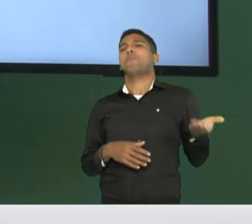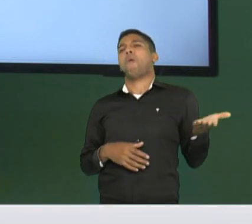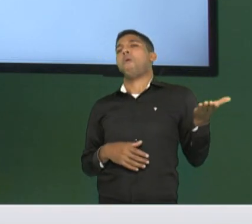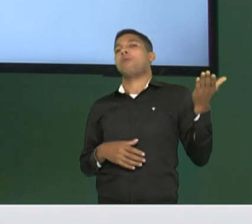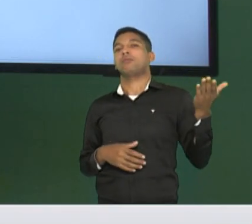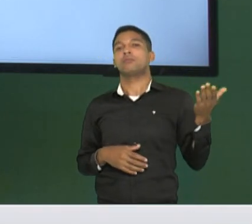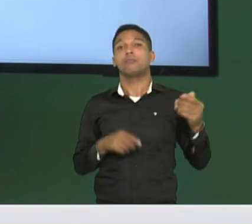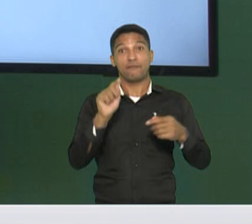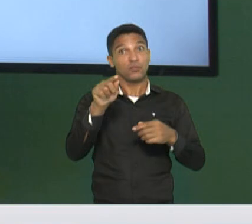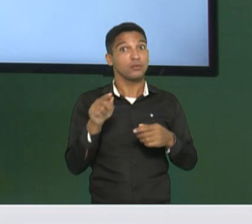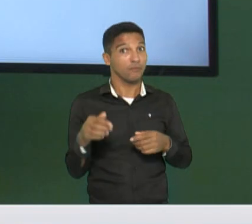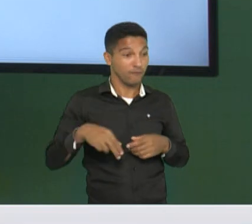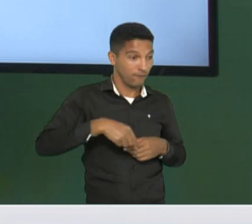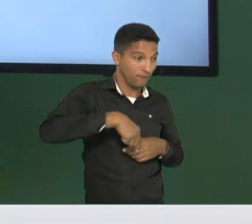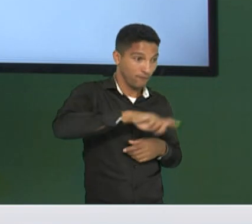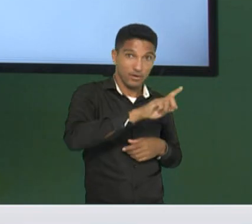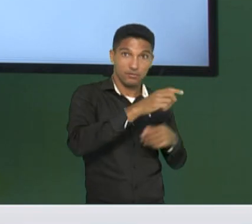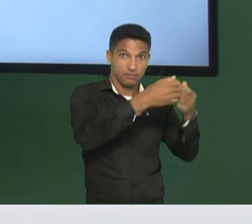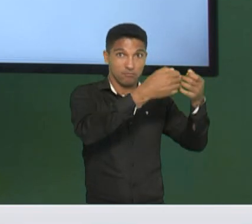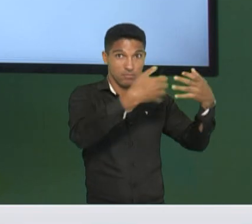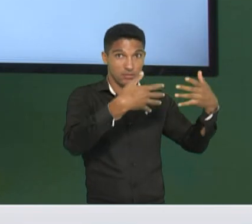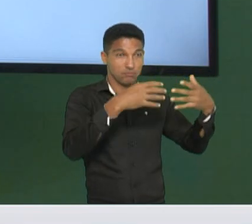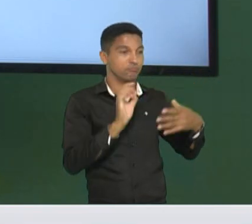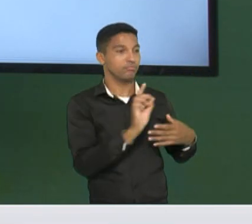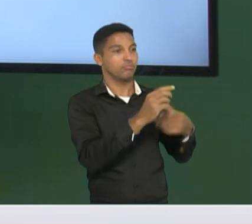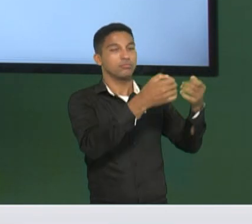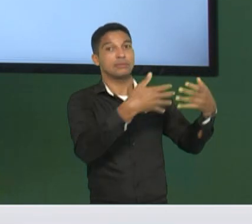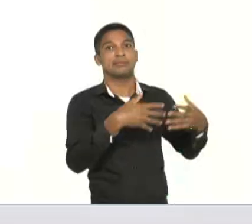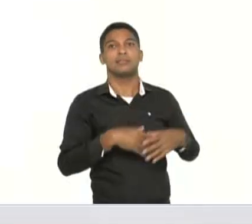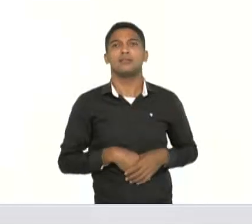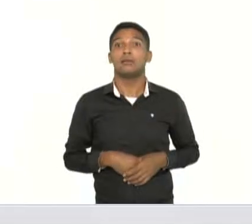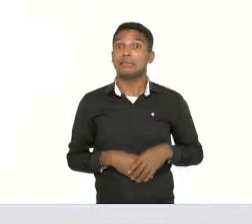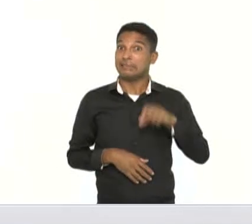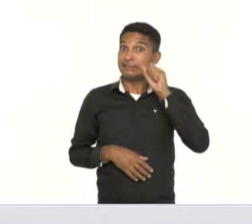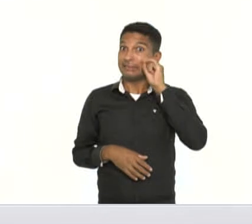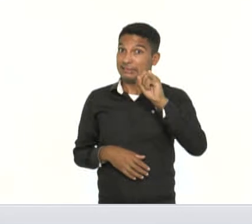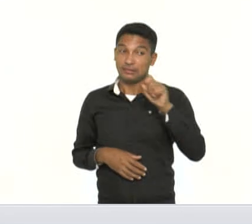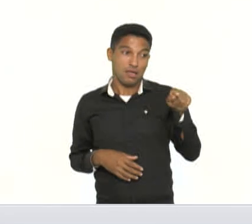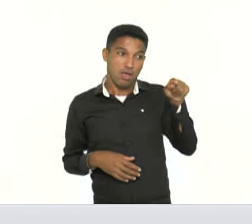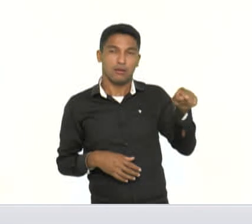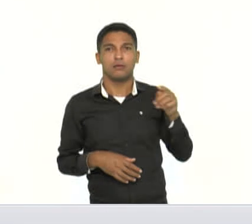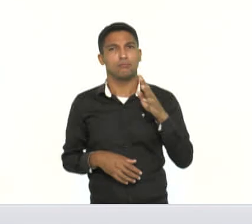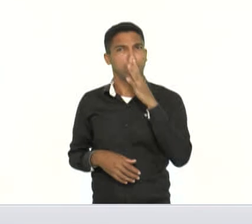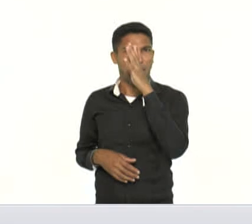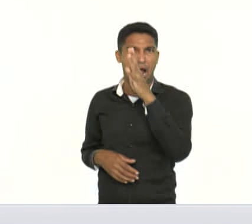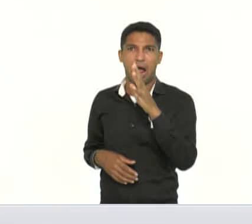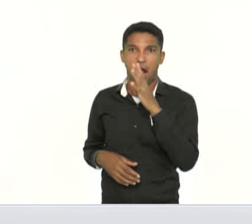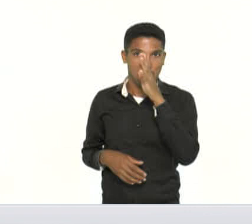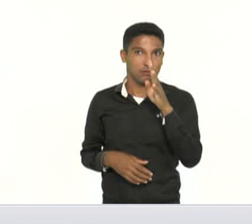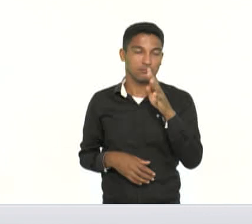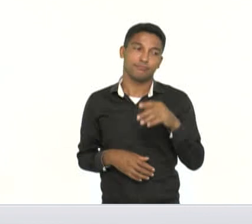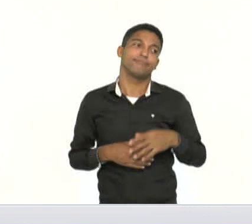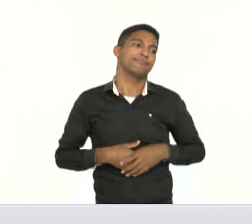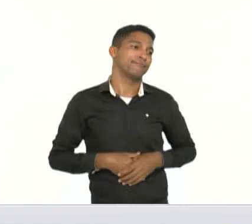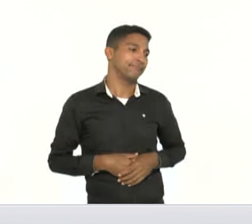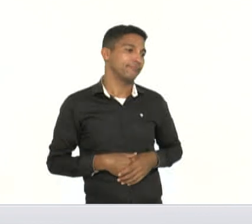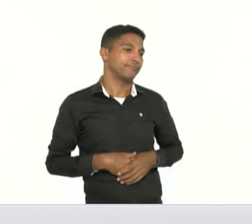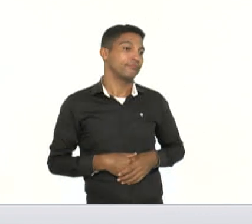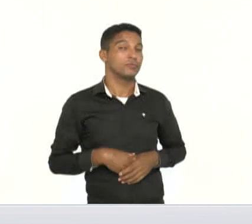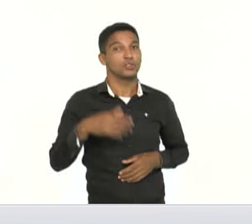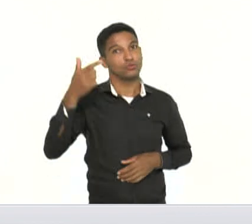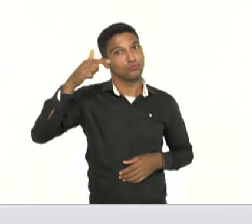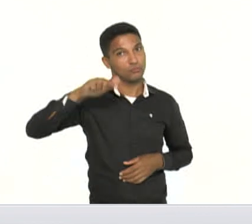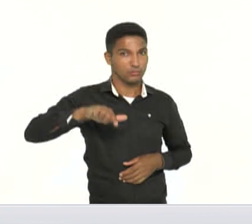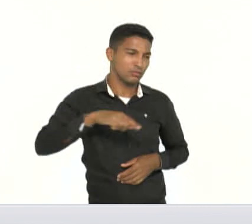explica. Caso não seja suficiente essa conversa, você deverá adverti-lo. Uma segunda